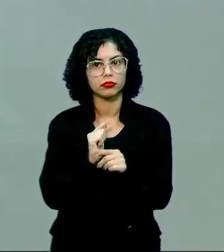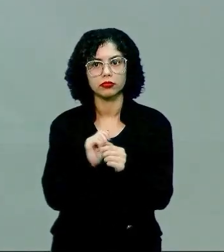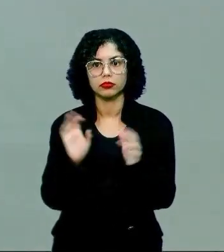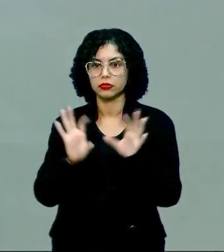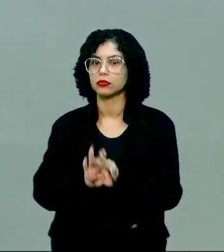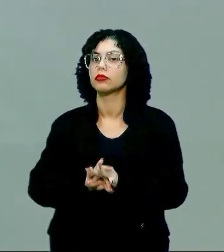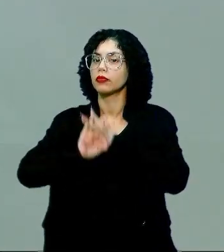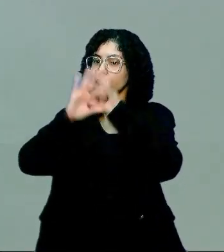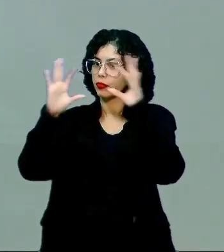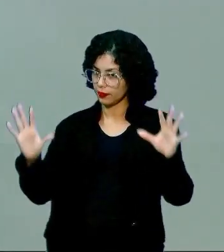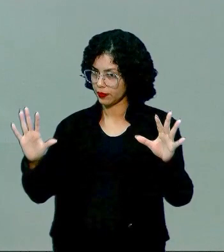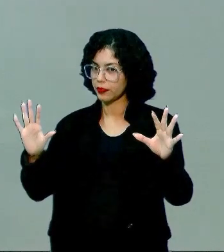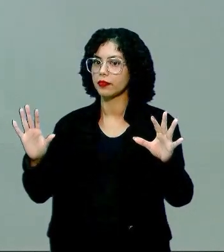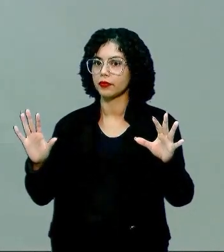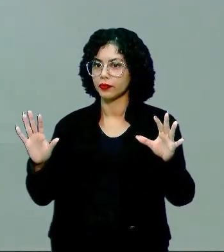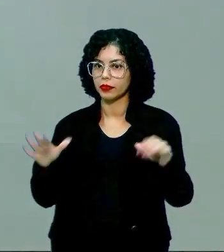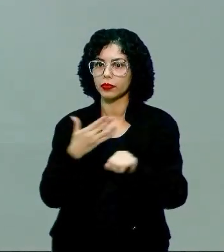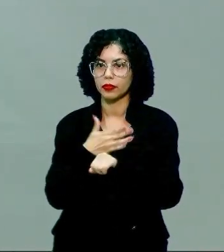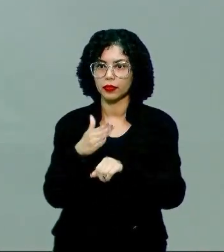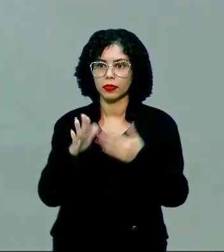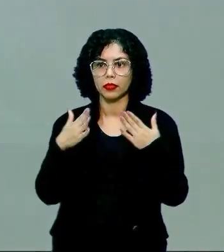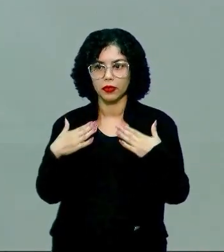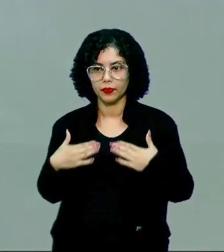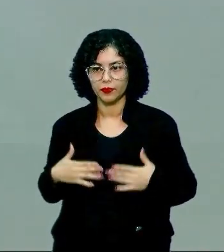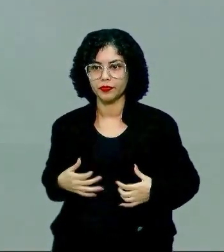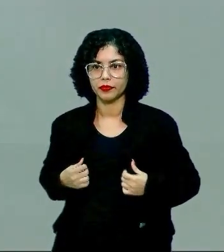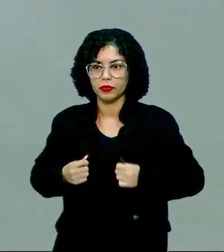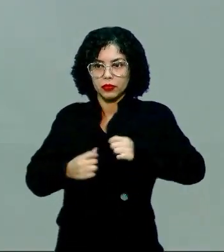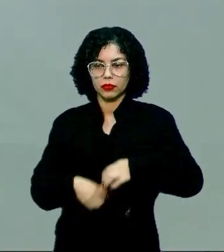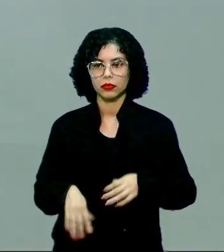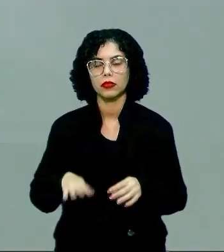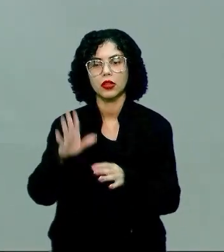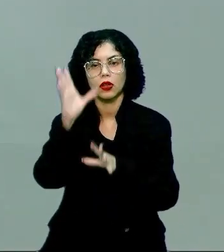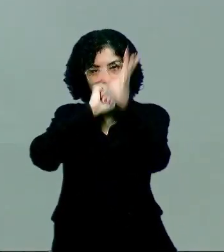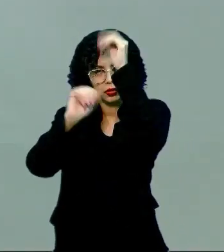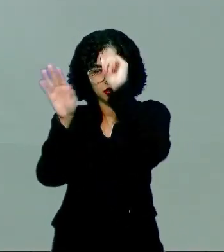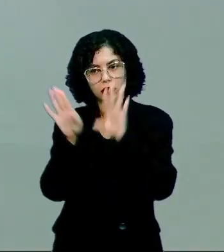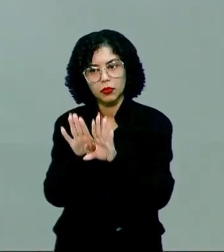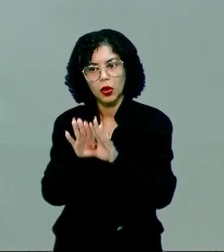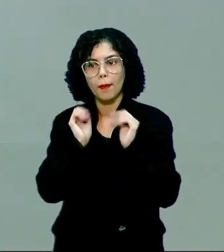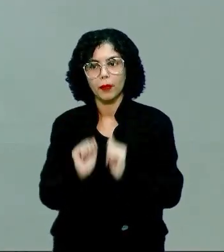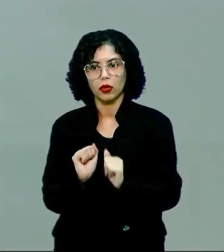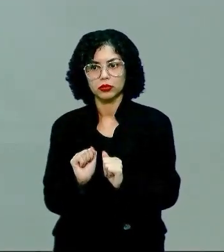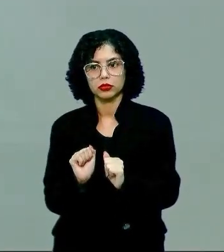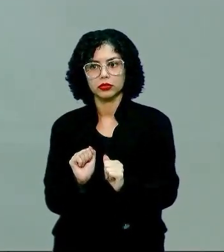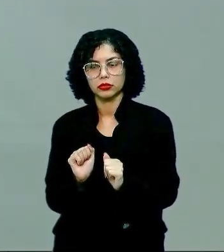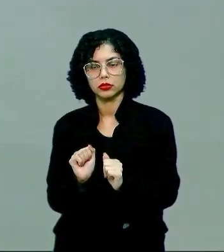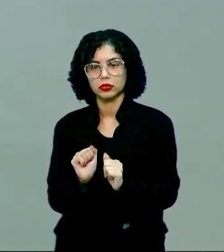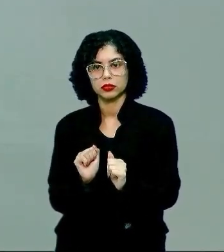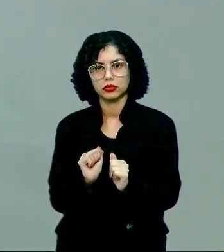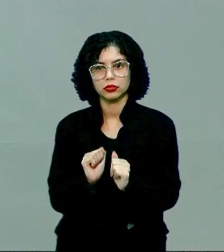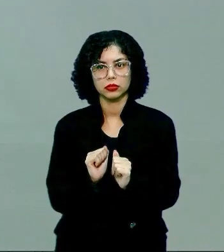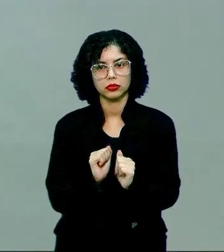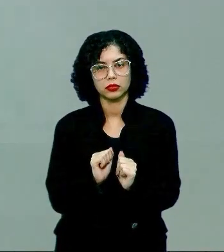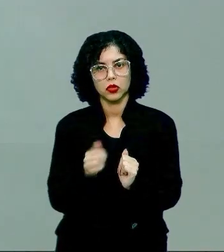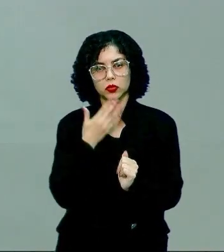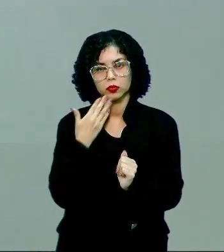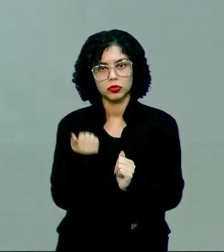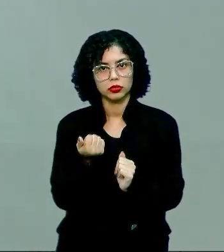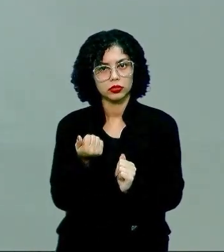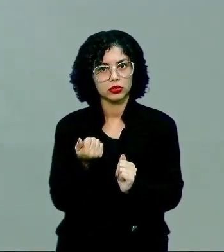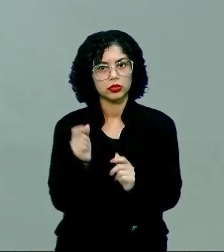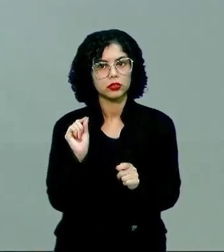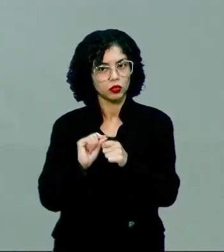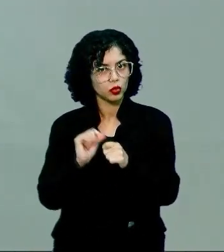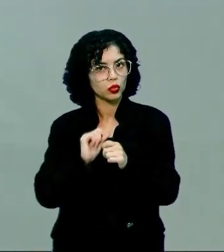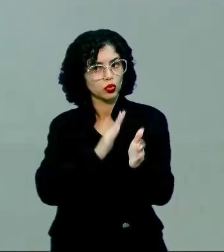na sua construção de práticas corporais em que eu tenho conhecimento e esse conhecimento eu posso ir aprimorando